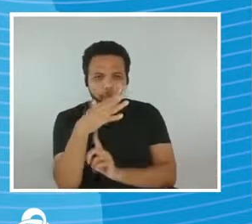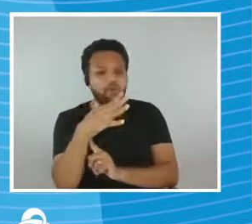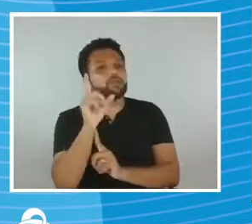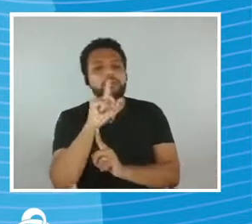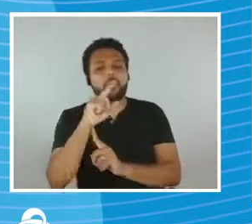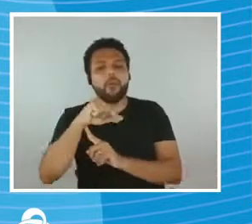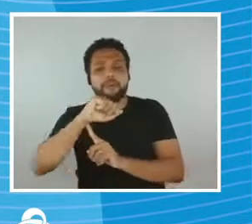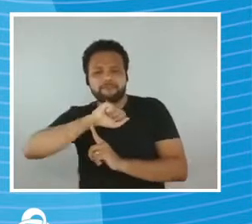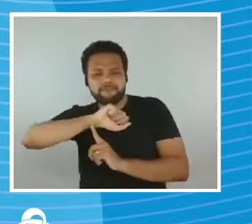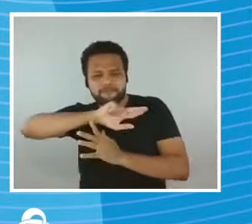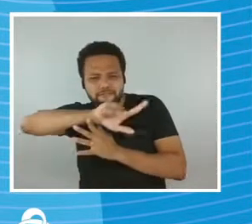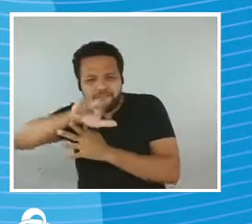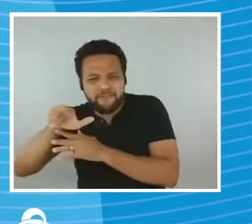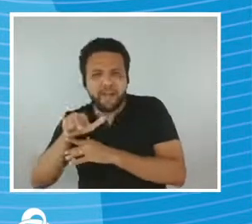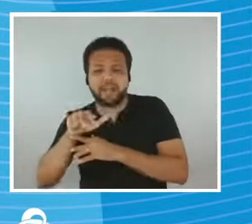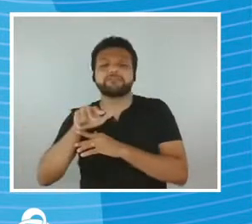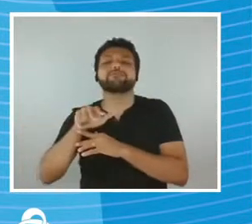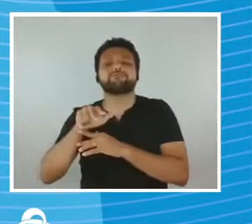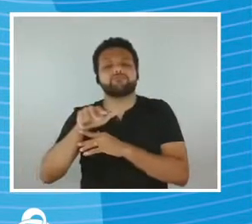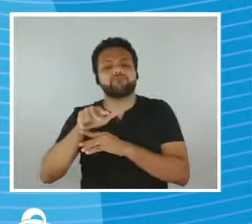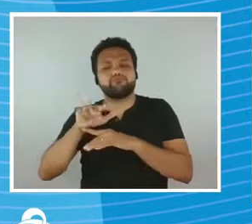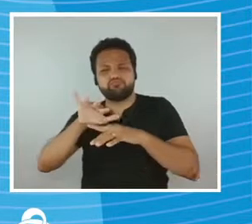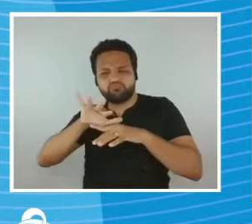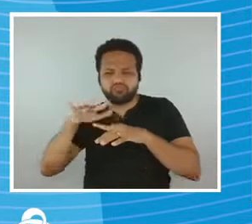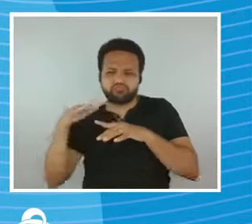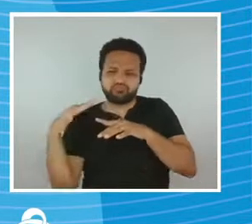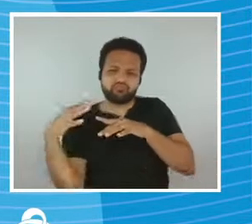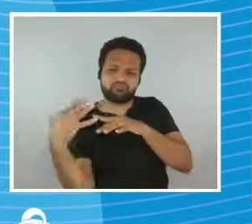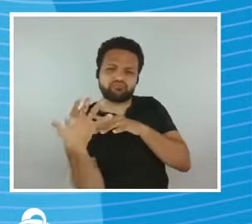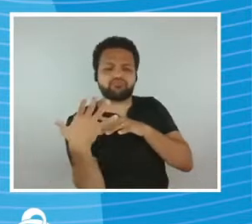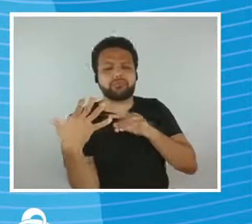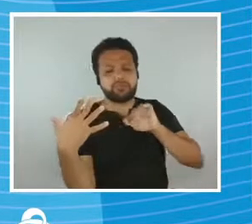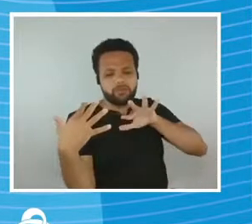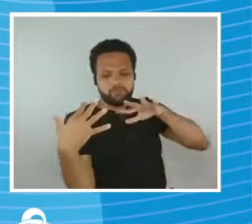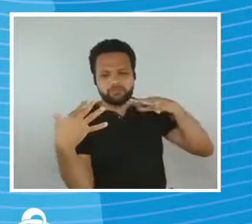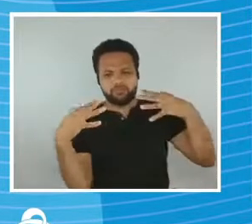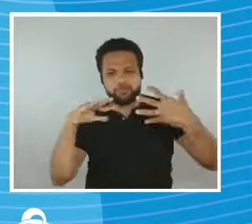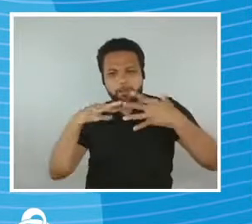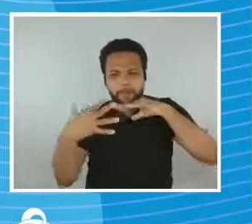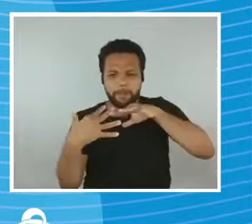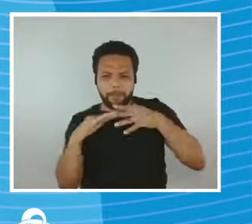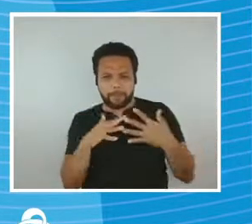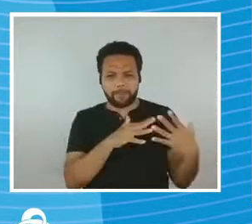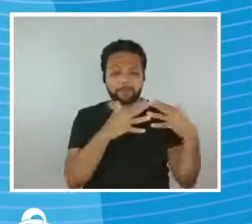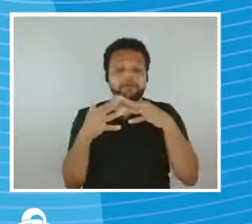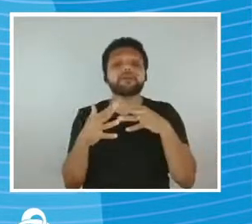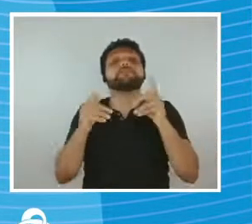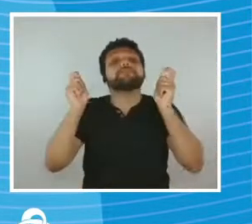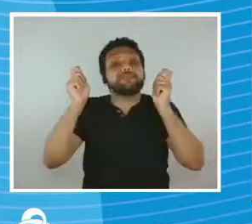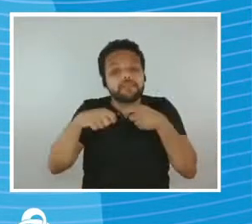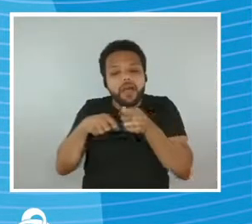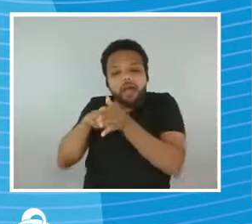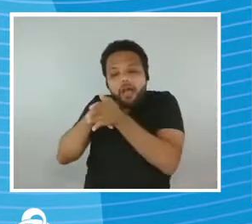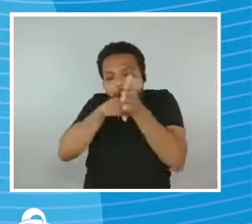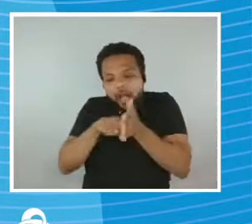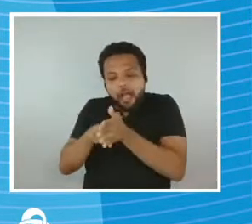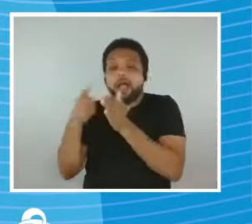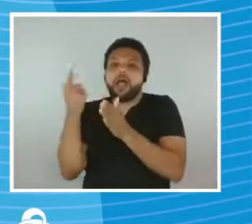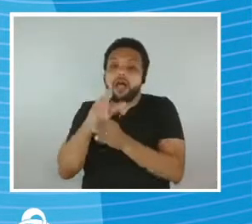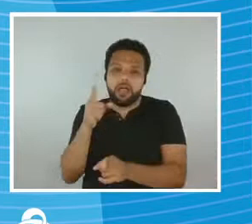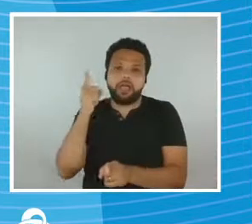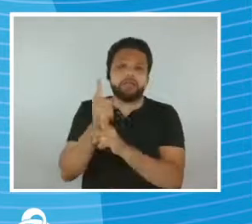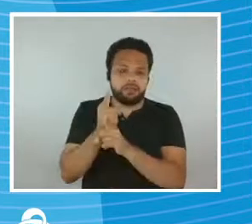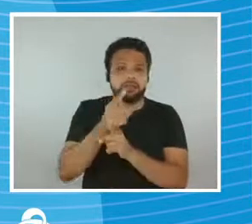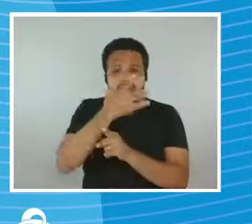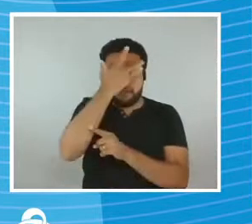ser analisadas por tecnologias de registro dos impulsos nervosos que estão dentro do crânio, até de